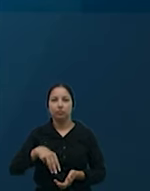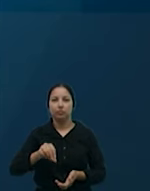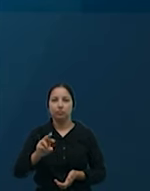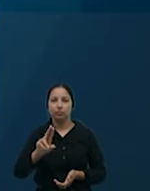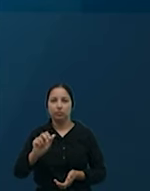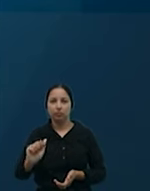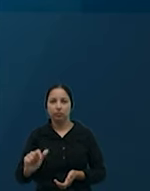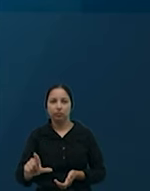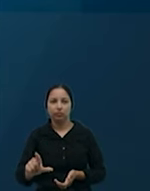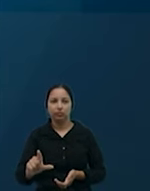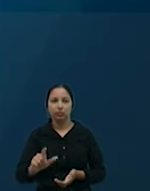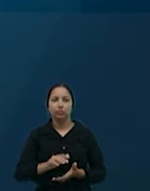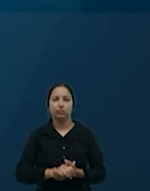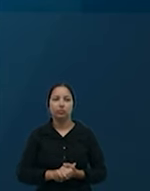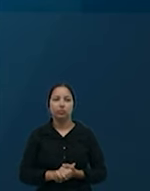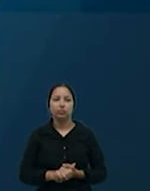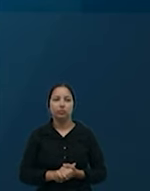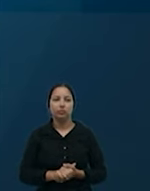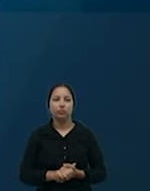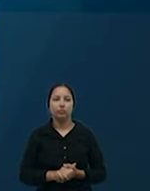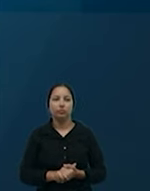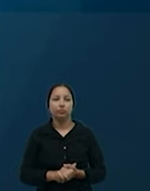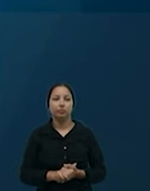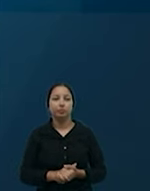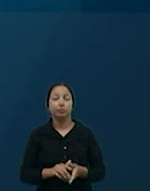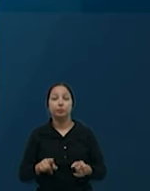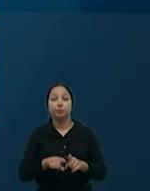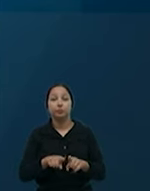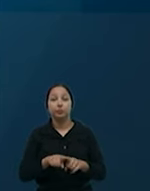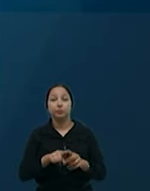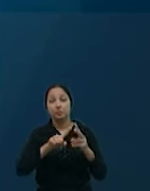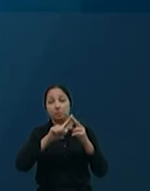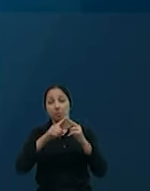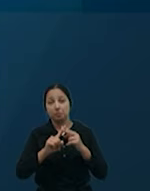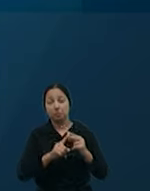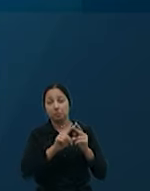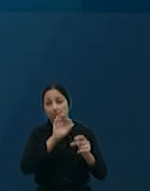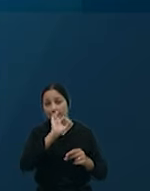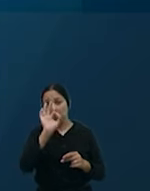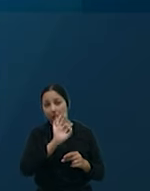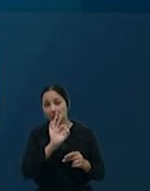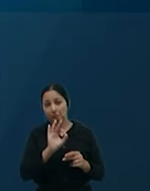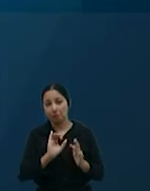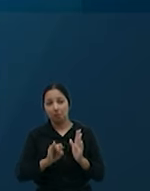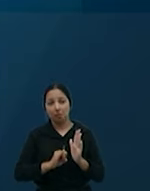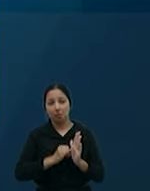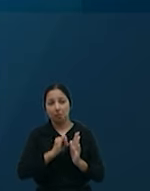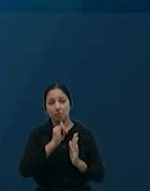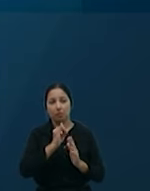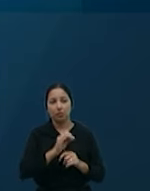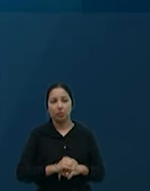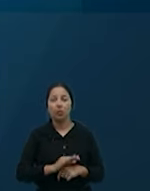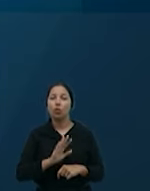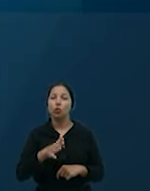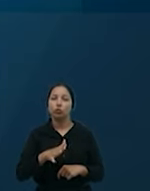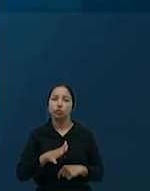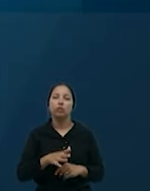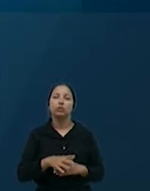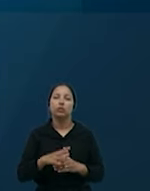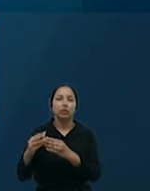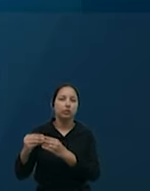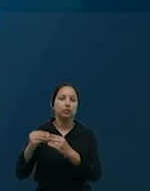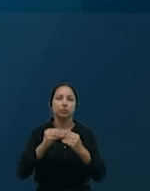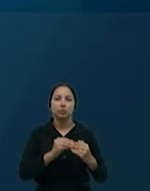mais que a reparação econômica, a maior parte desses casos já foi recebido pelo anistiado ou por